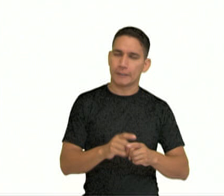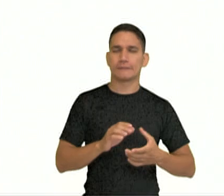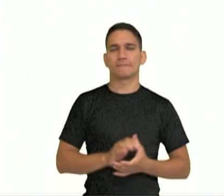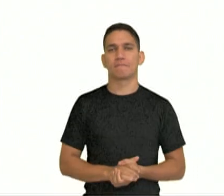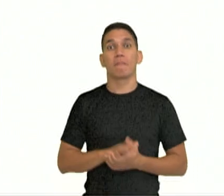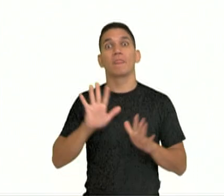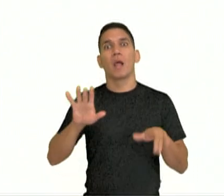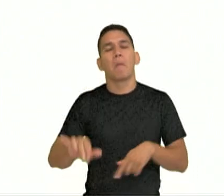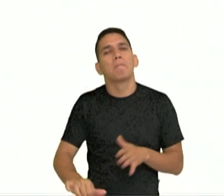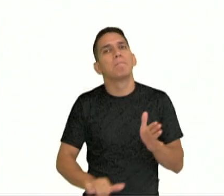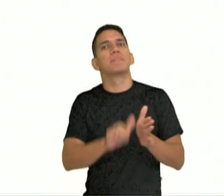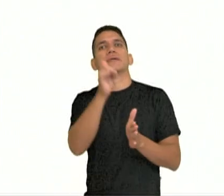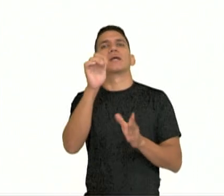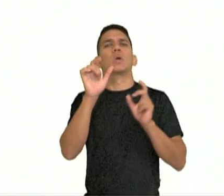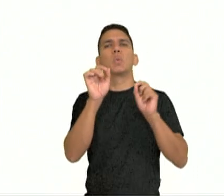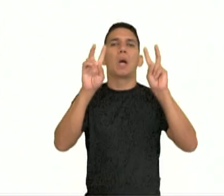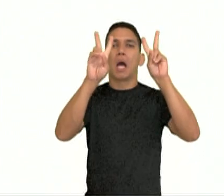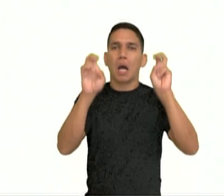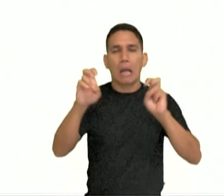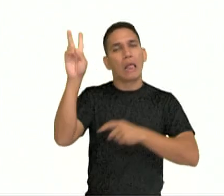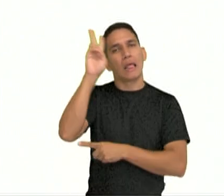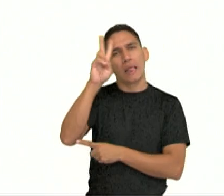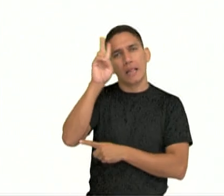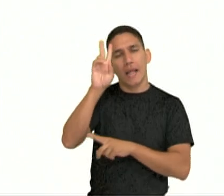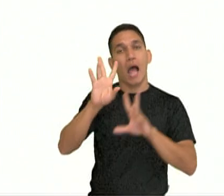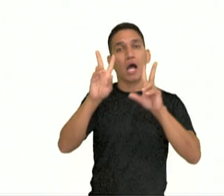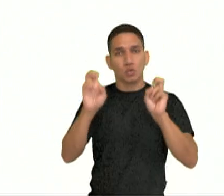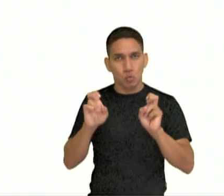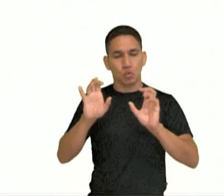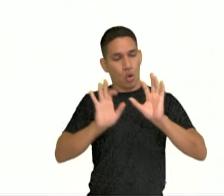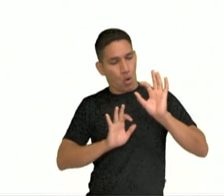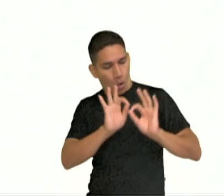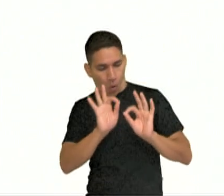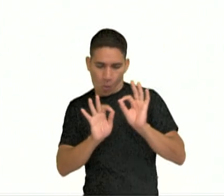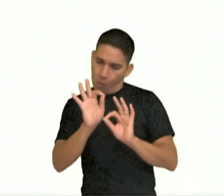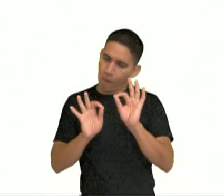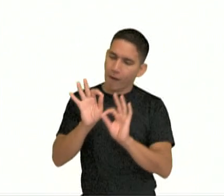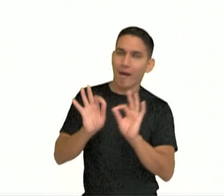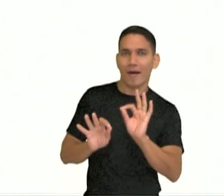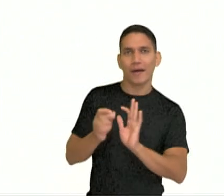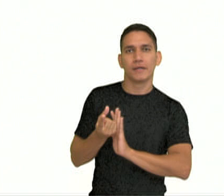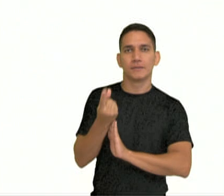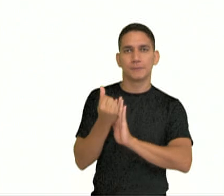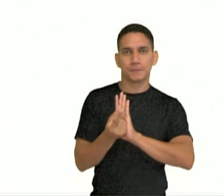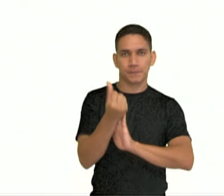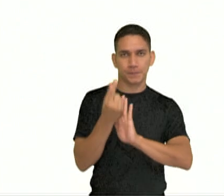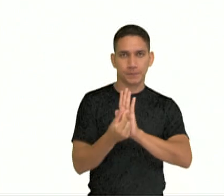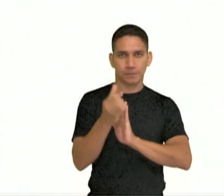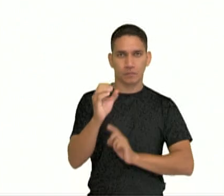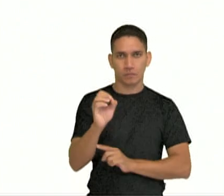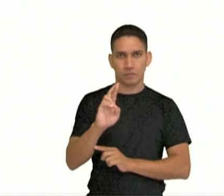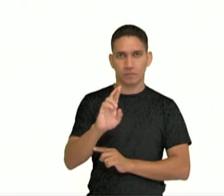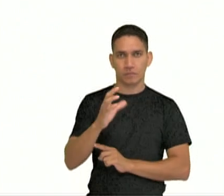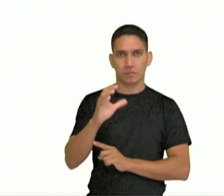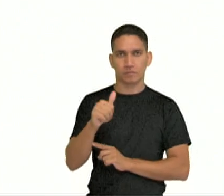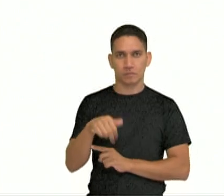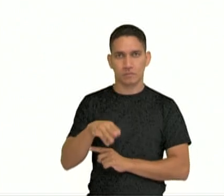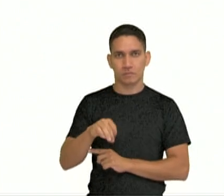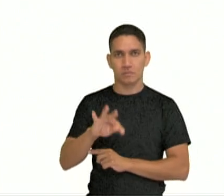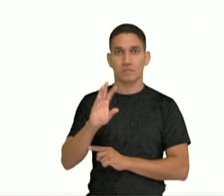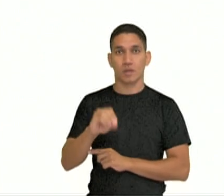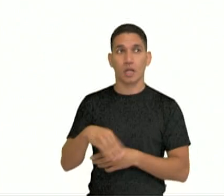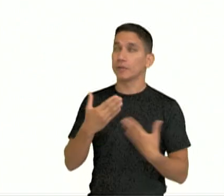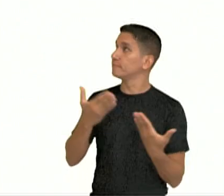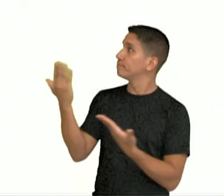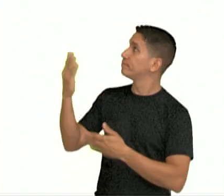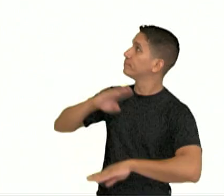falar relembrando a questão da organização do nosso orçamento. Então, vamos ver o caso aqui da Elaine.